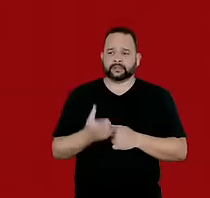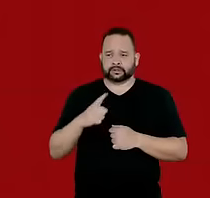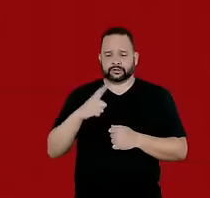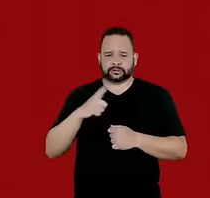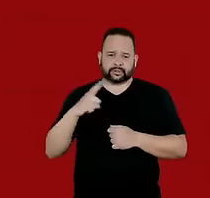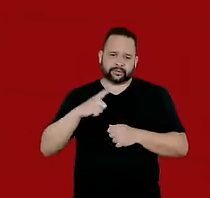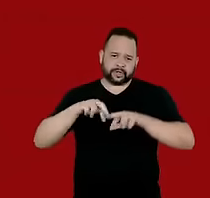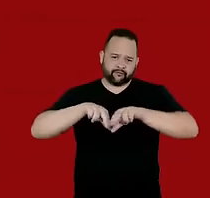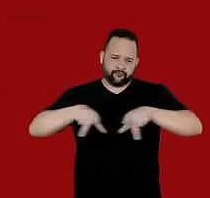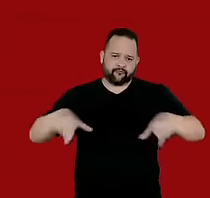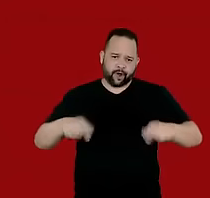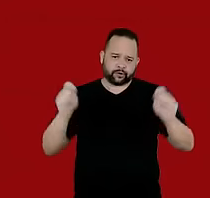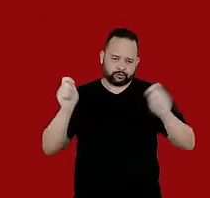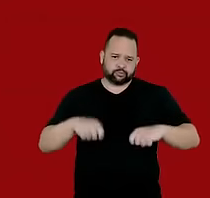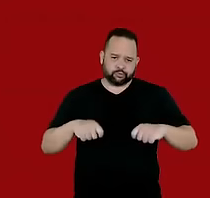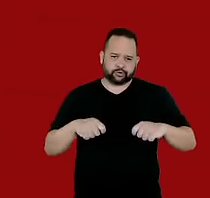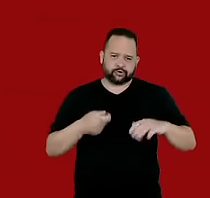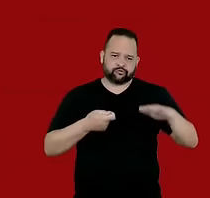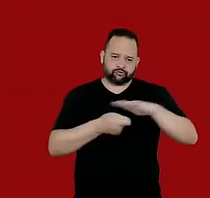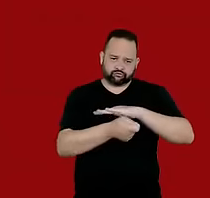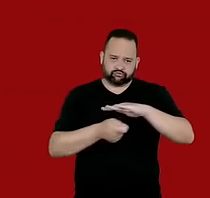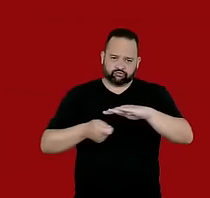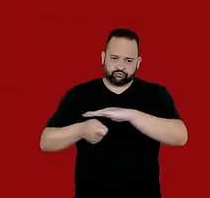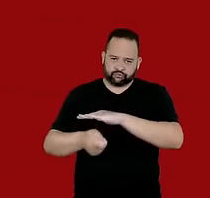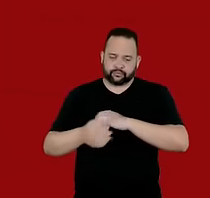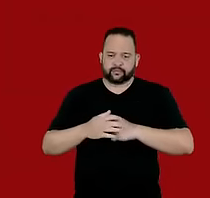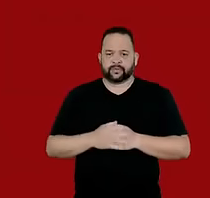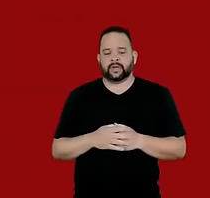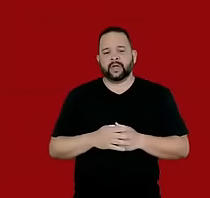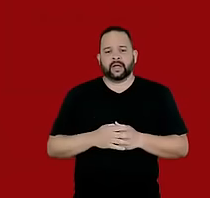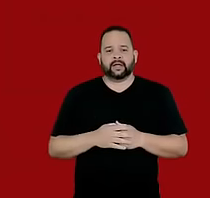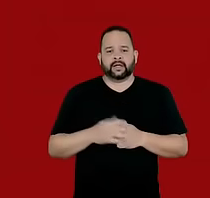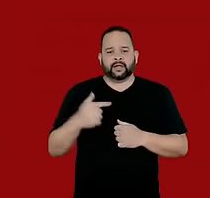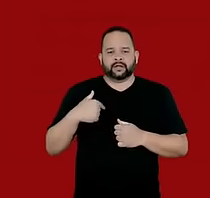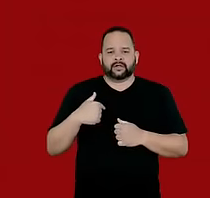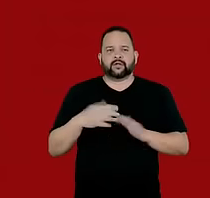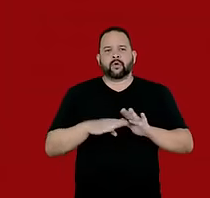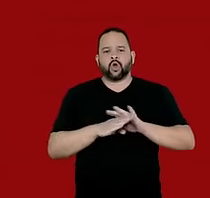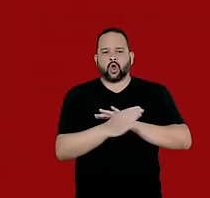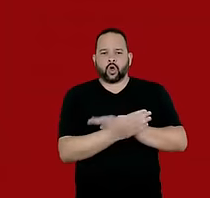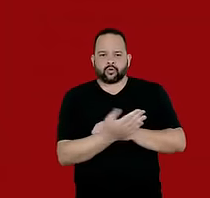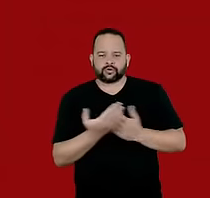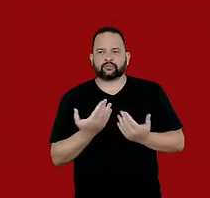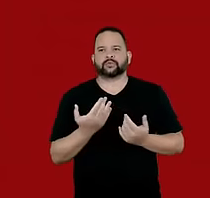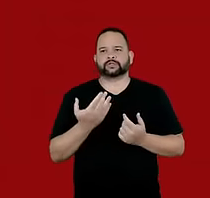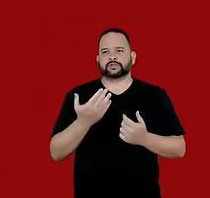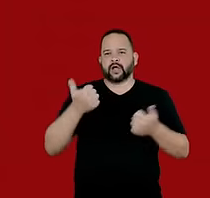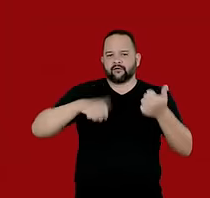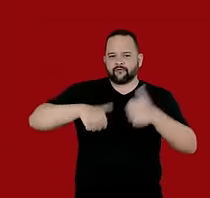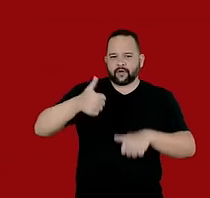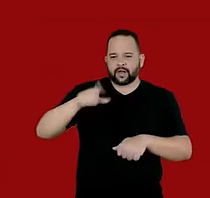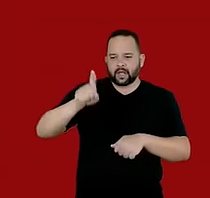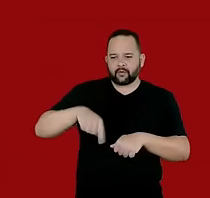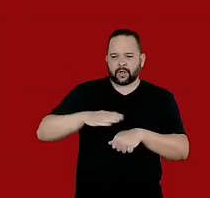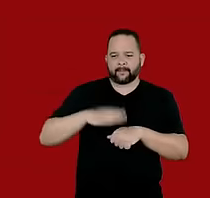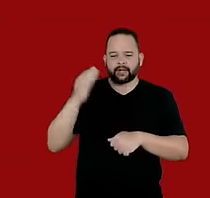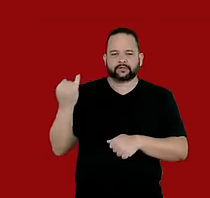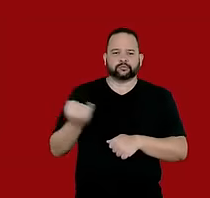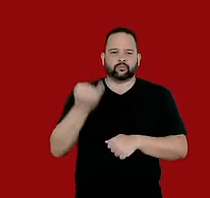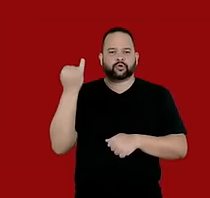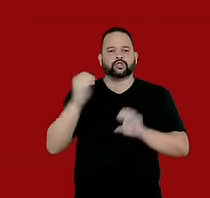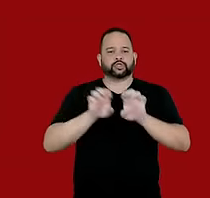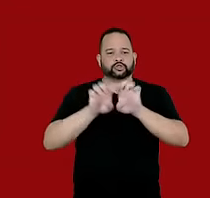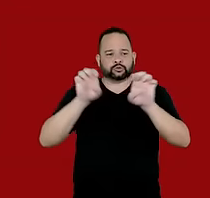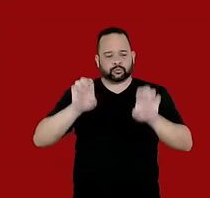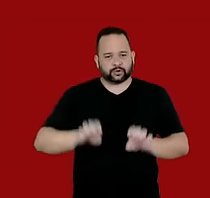costuma olhar o mercado pela parte mais vamos dizer assim que a gente consegue entender que é mais fundamental a gente chama a parte de tijolo o os fundos imobiliários